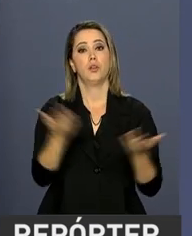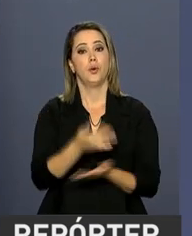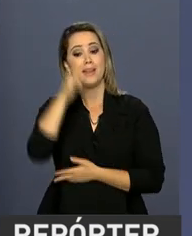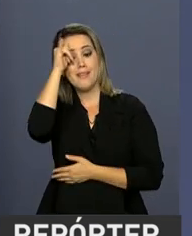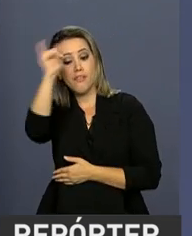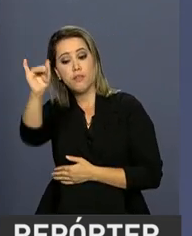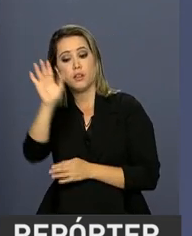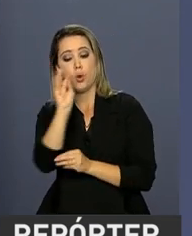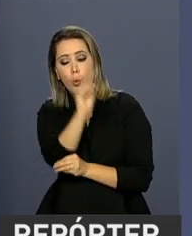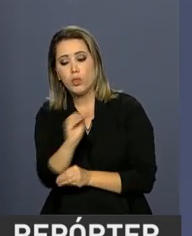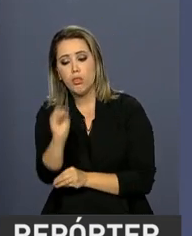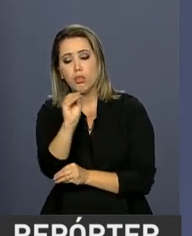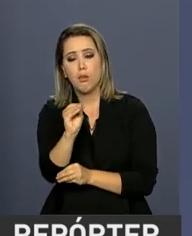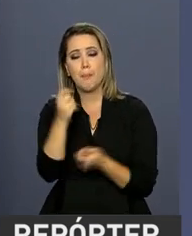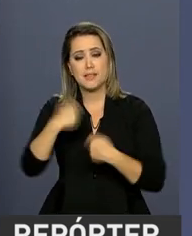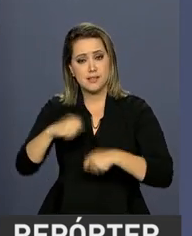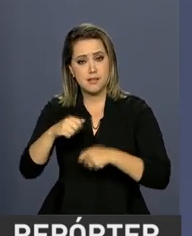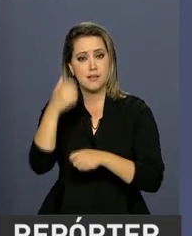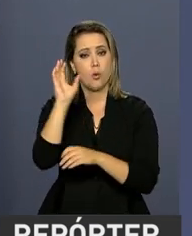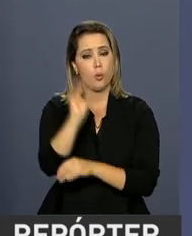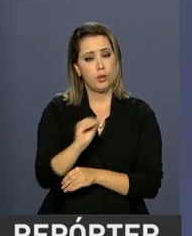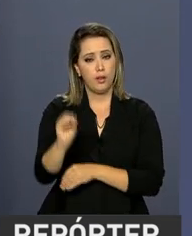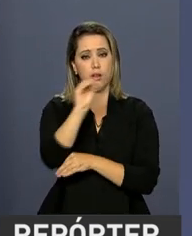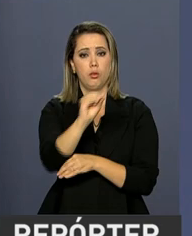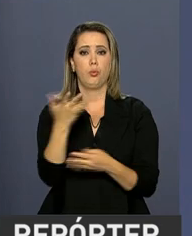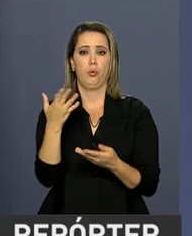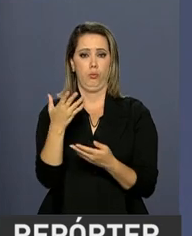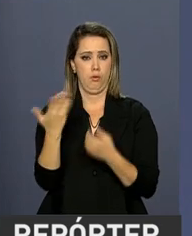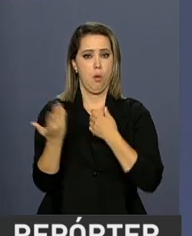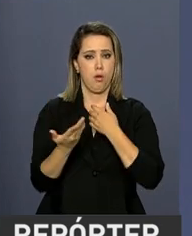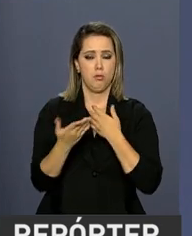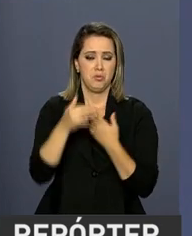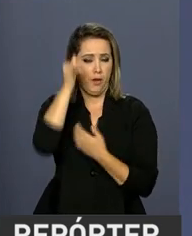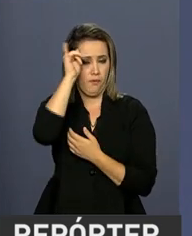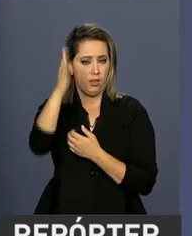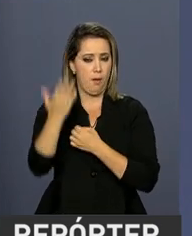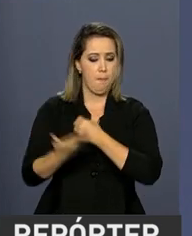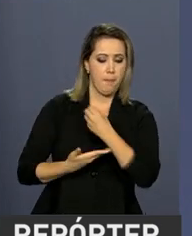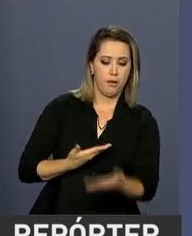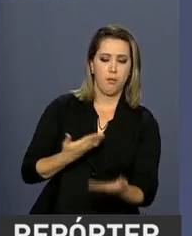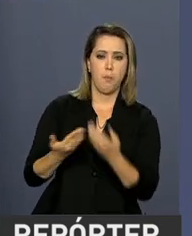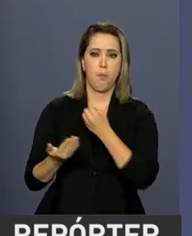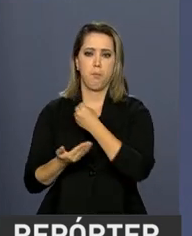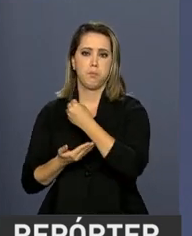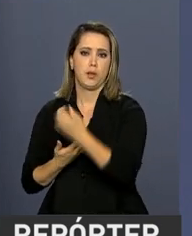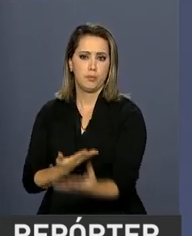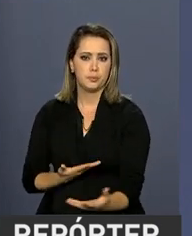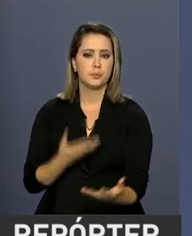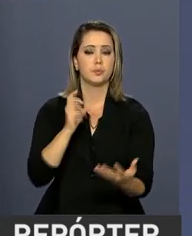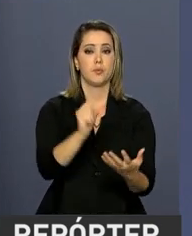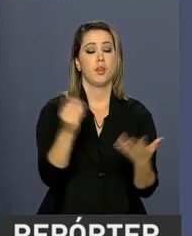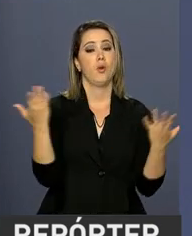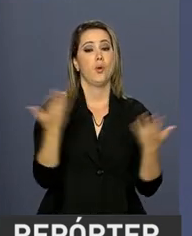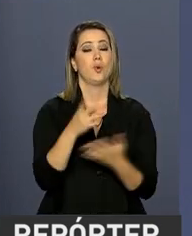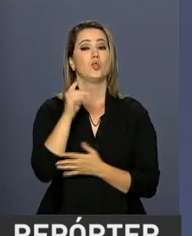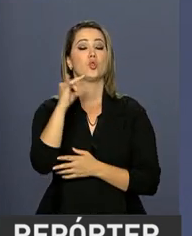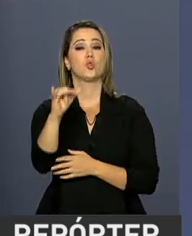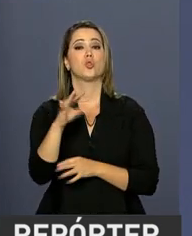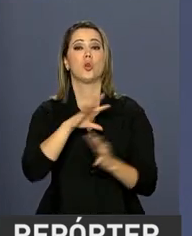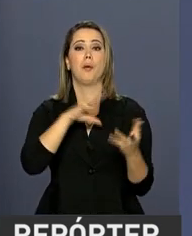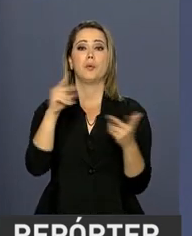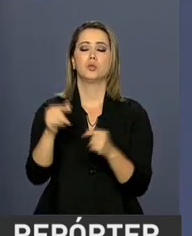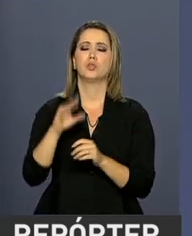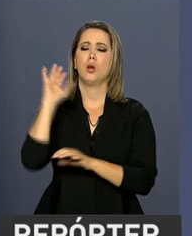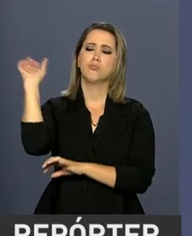evitar-se o desmadamento. E por isto mesmo que nós, e no dia mundial do meio ambiente, por exemplo, nós e